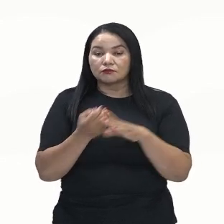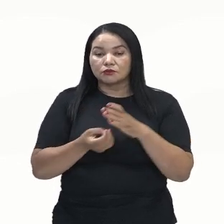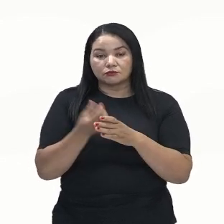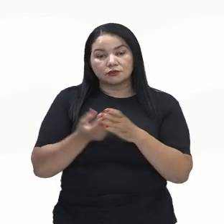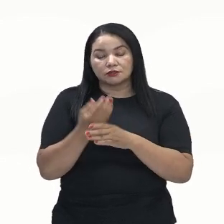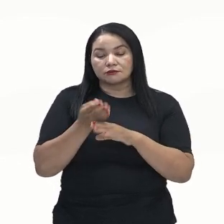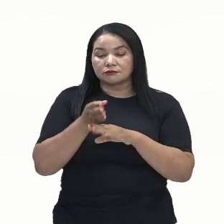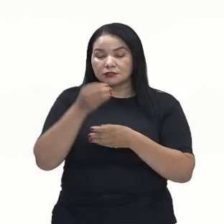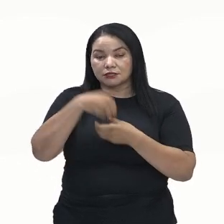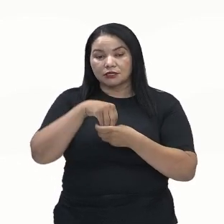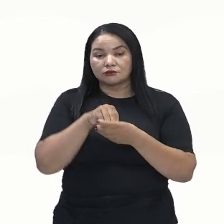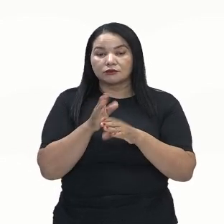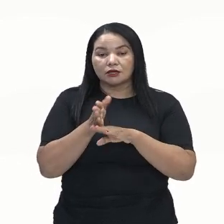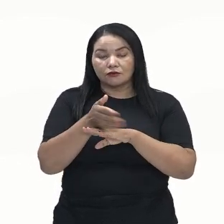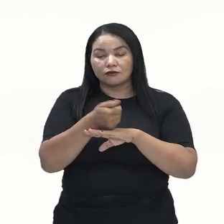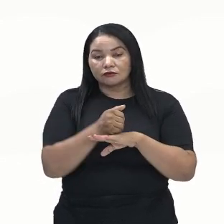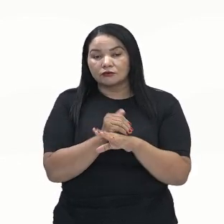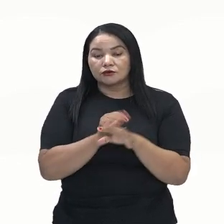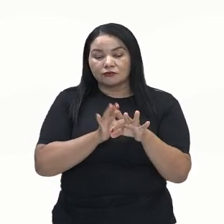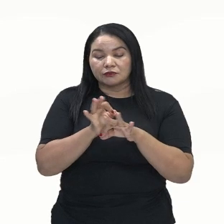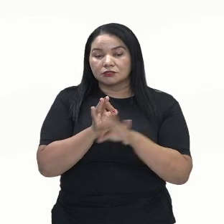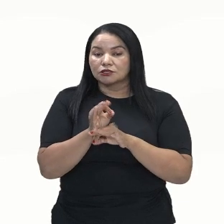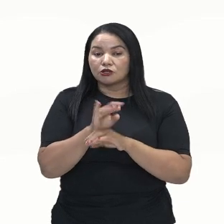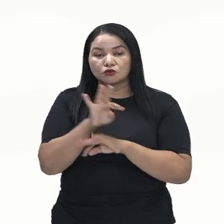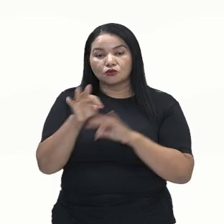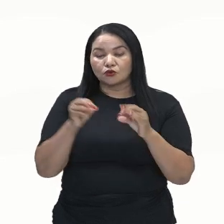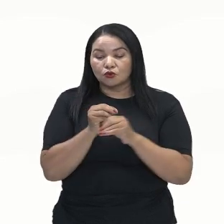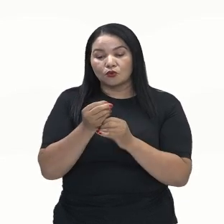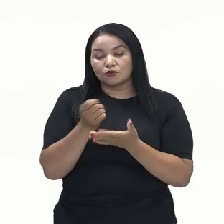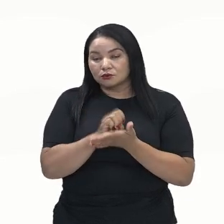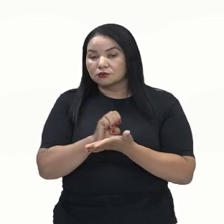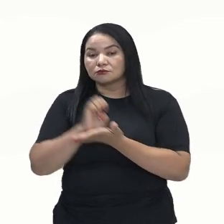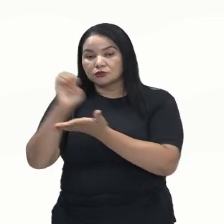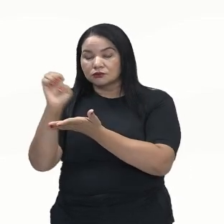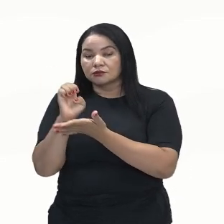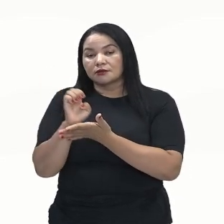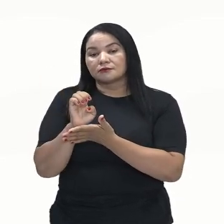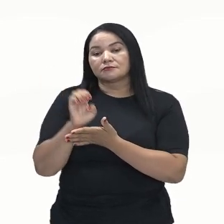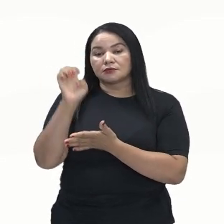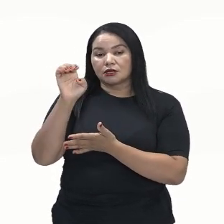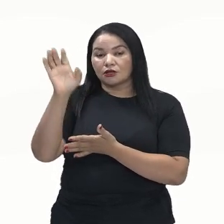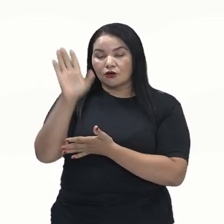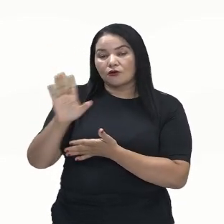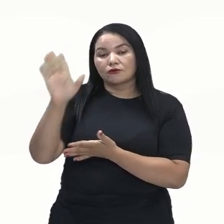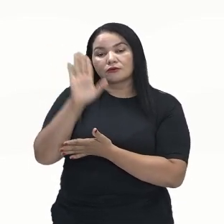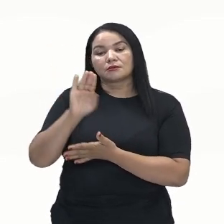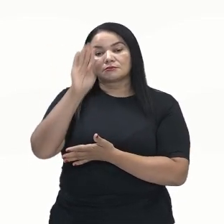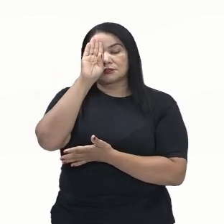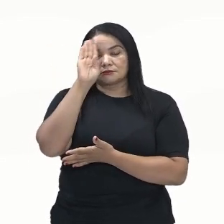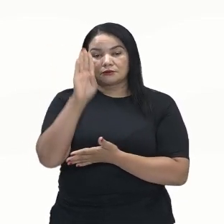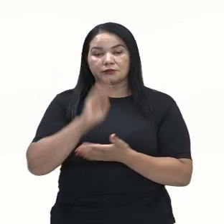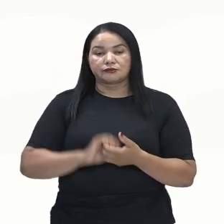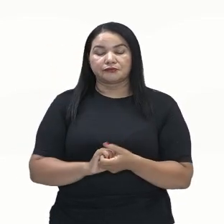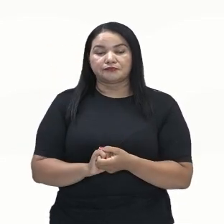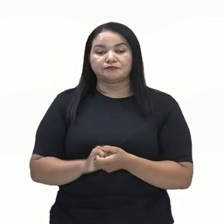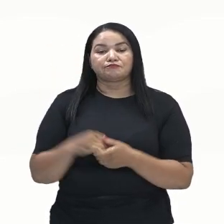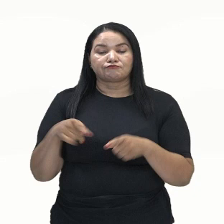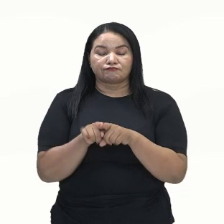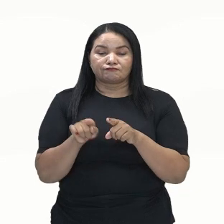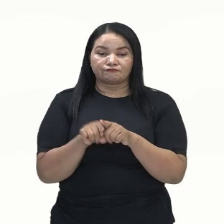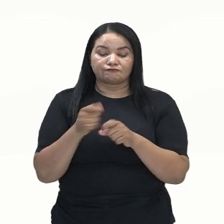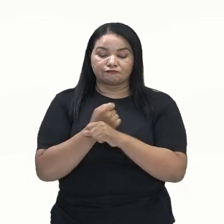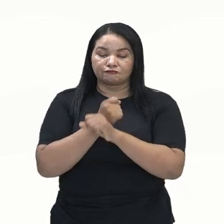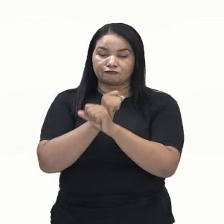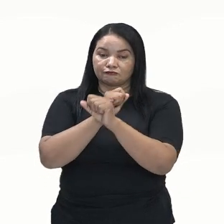colônia, processado, ele vai ser exportado para a Europa principalmente. Além disso, a escravidão